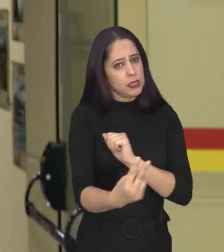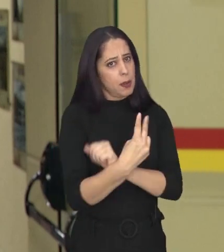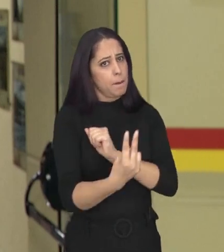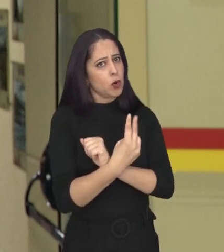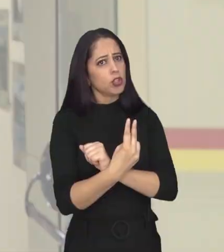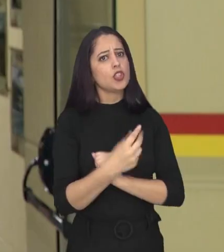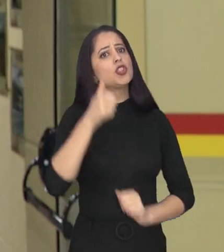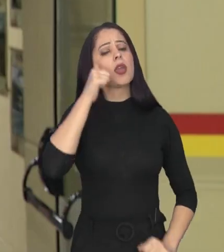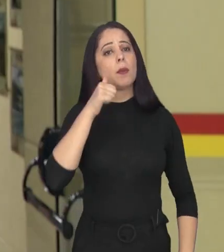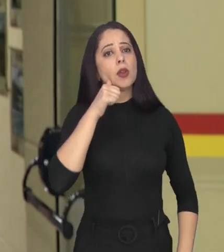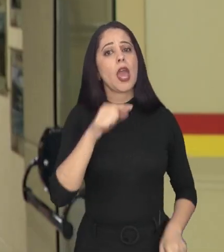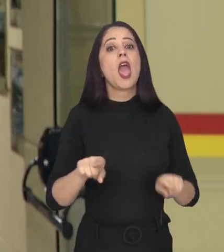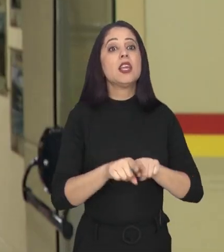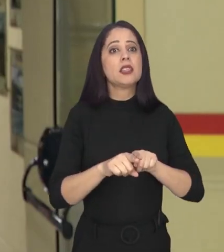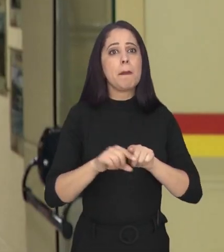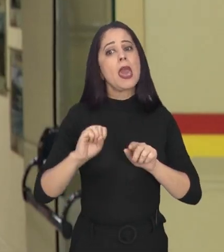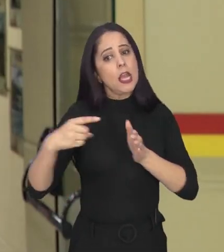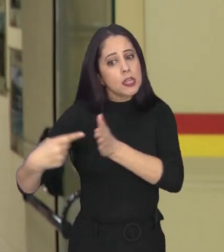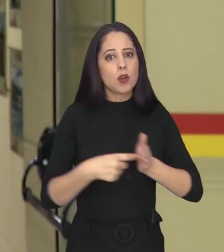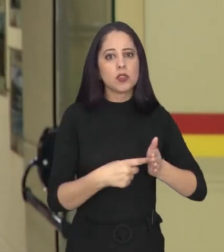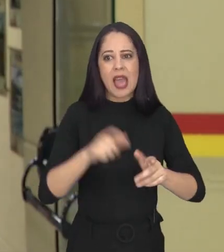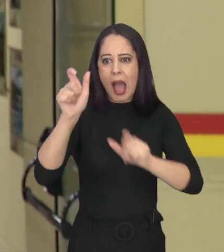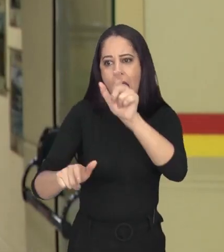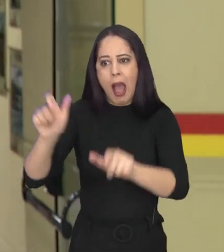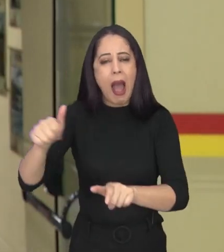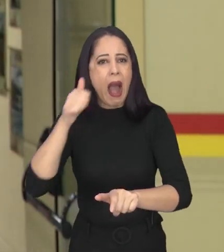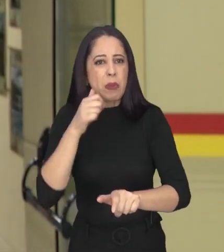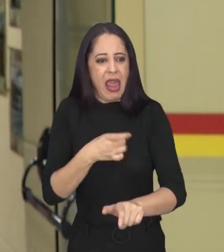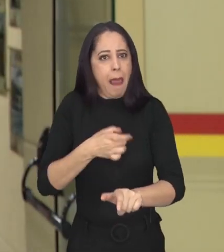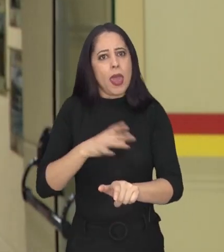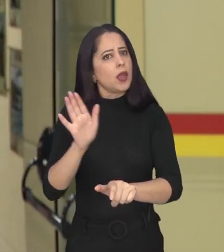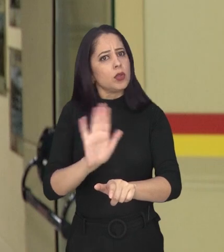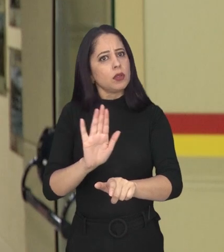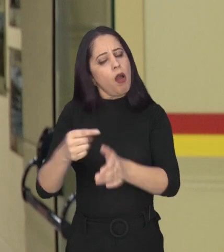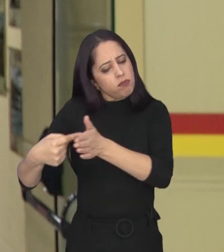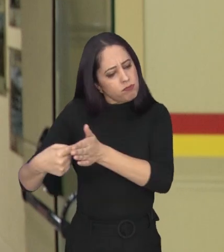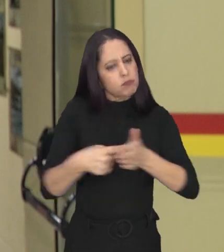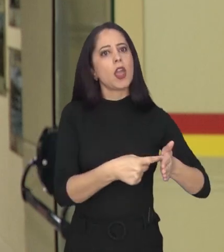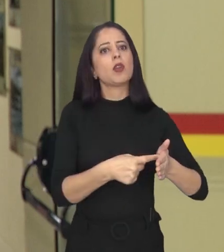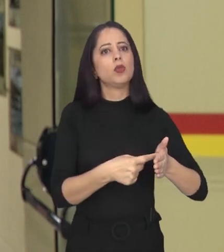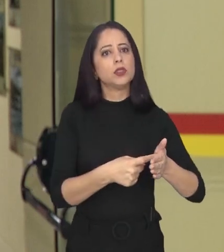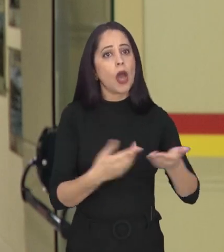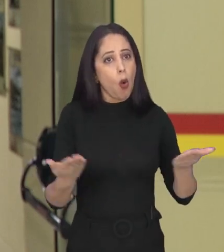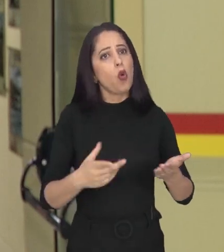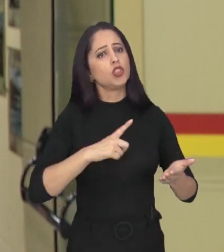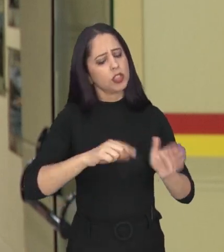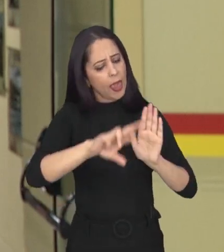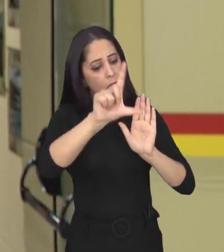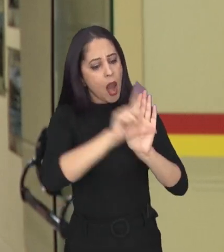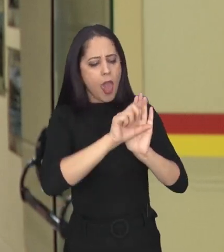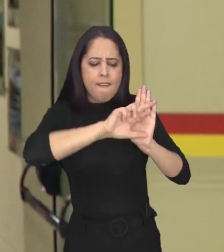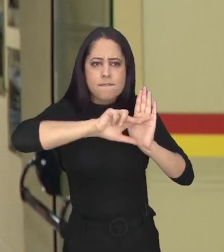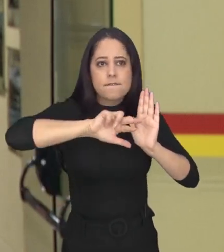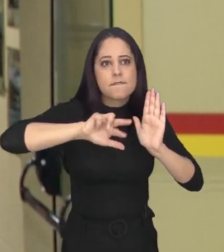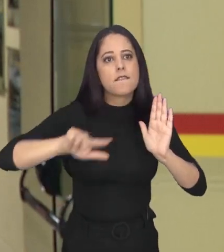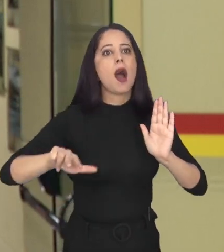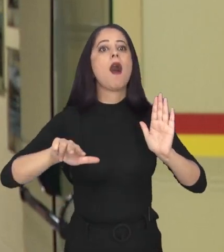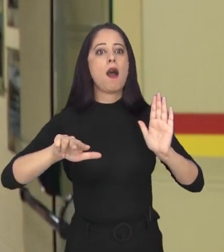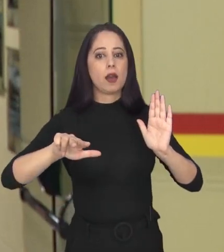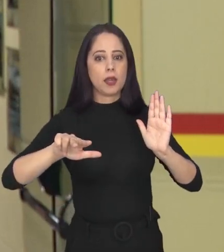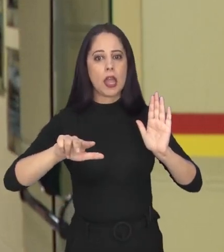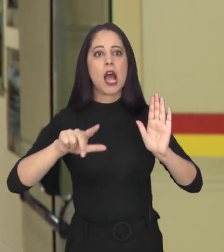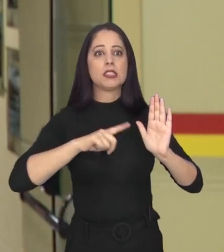levar ele para as escolas, para o comércio, para o transporte, para poder levar essa comunicação para as